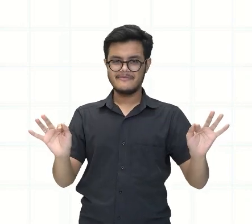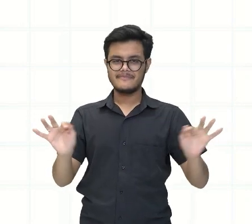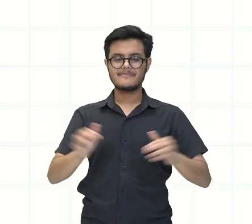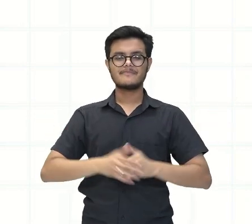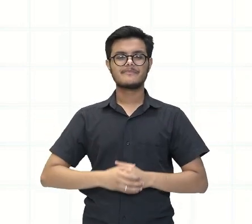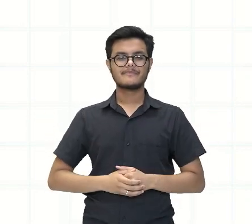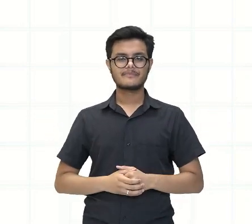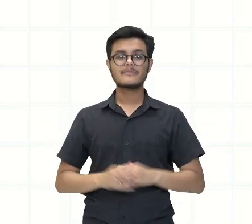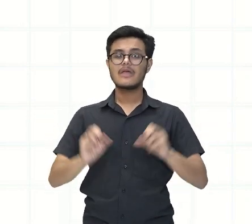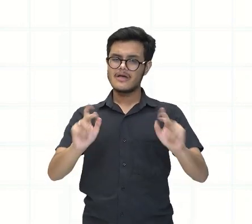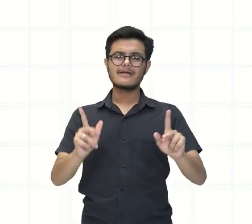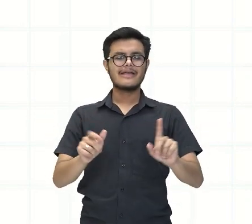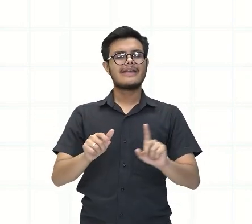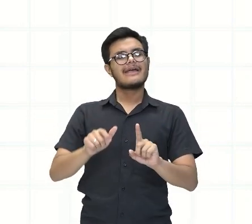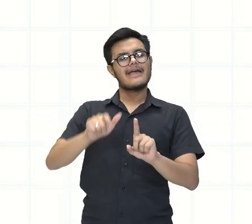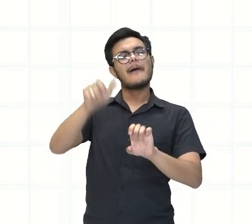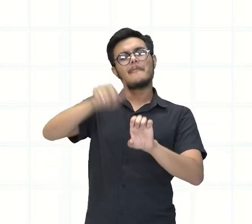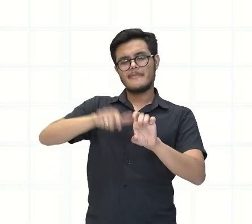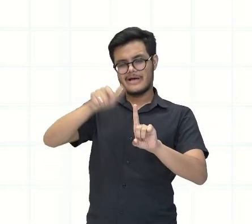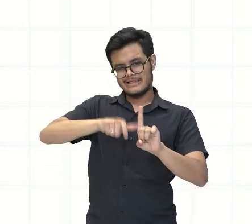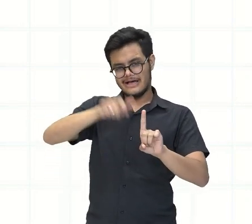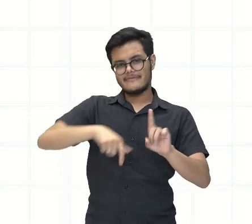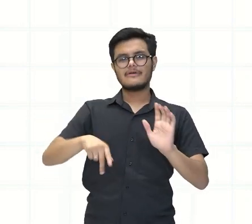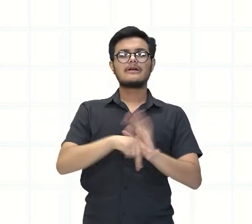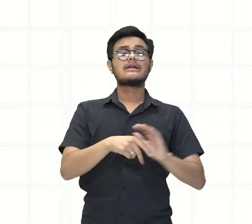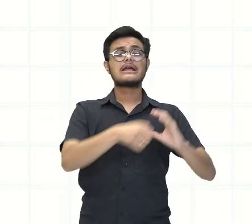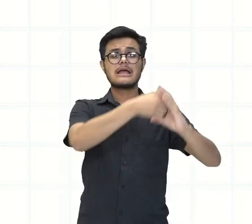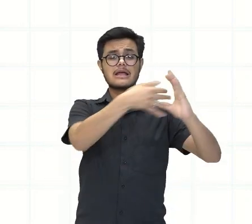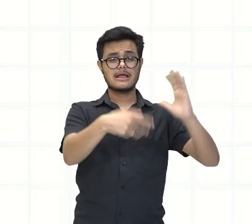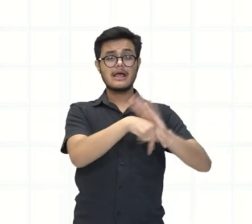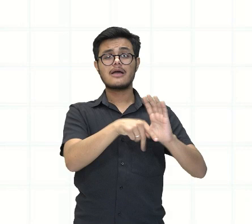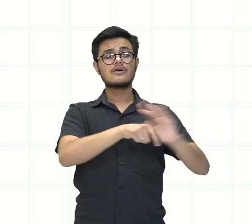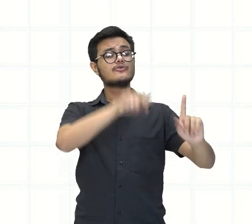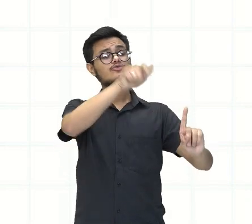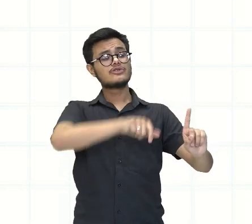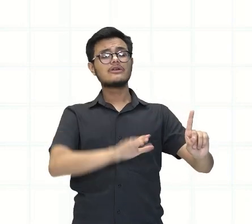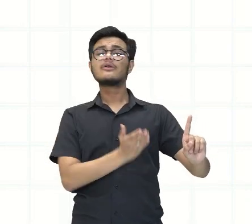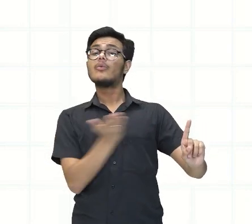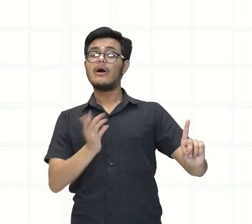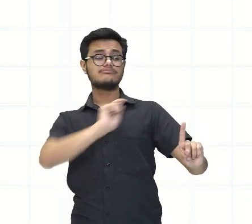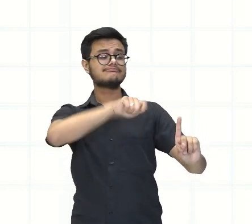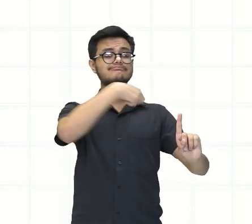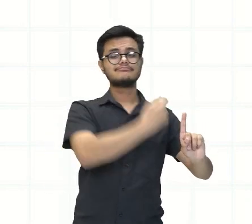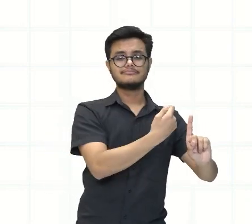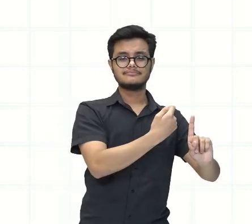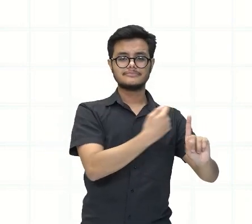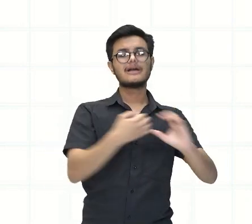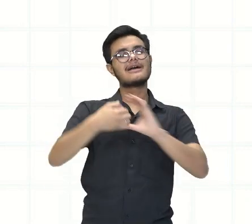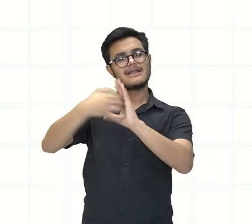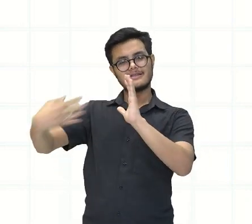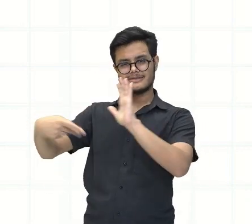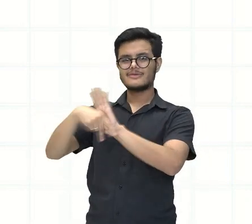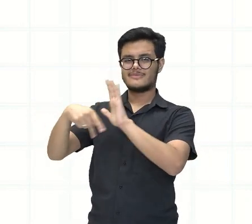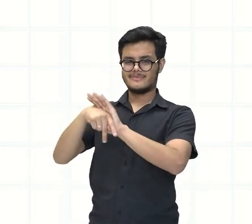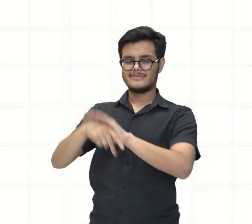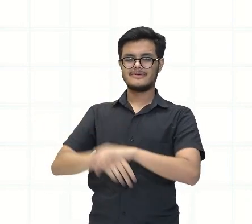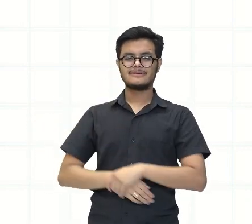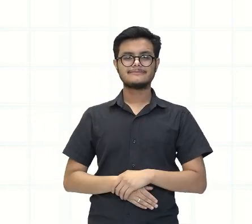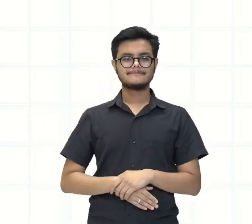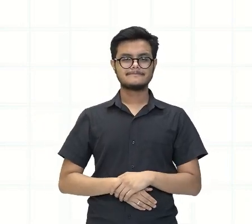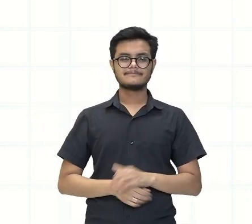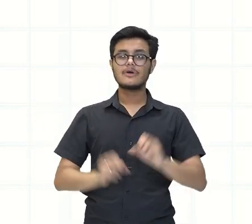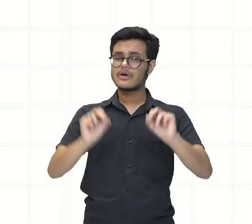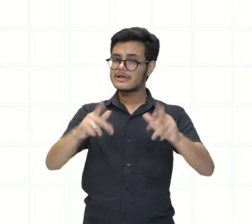que é aquela palavrinha que caracterizou o meu sujeito. Então, nota aí que, novamente, para o predicado